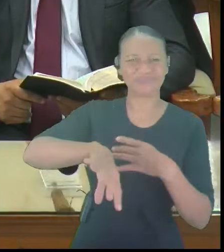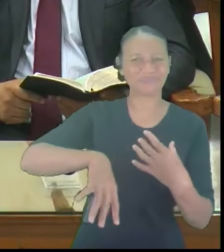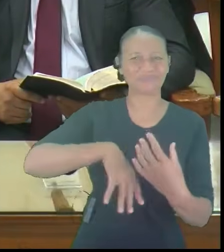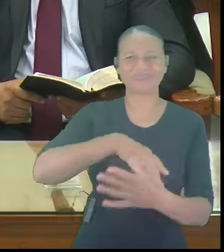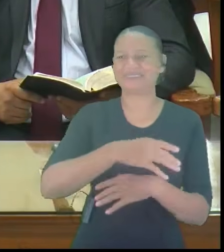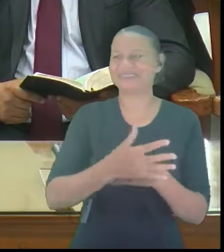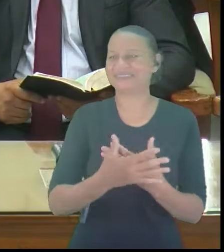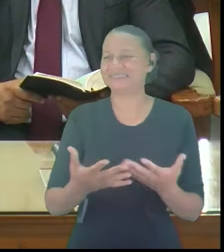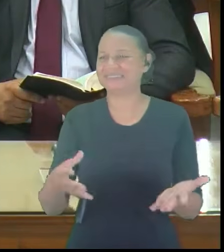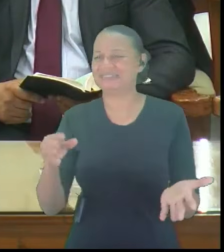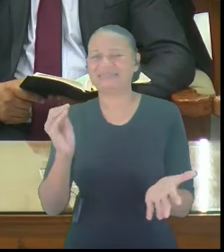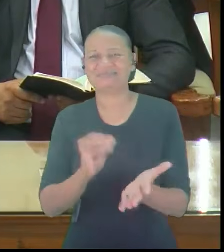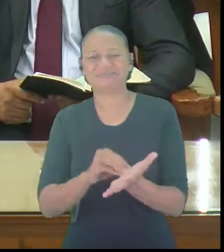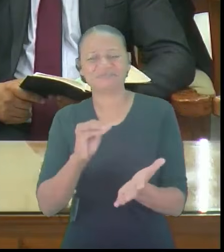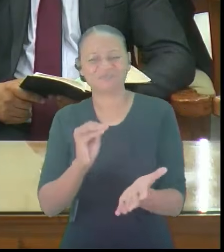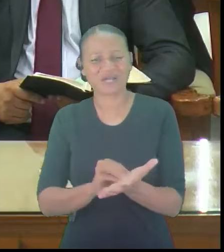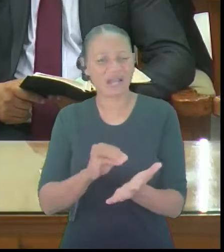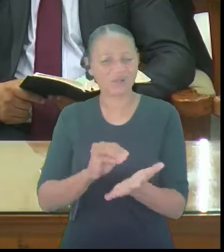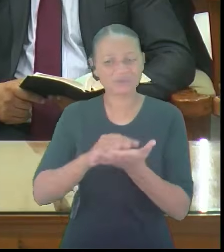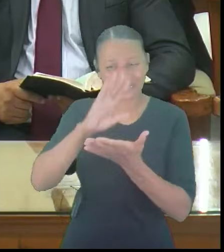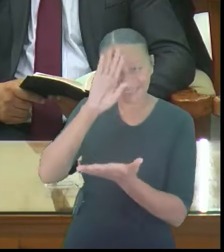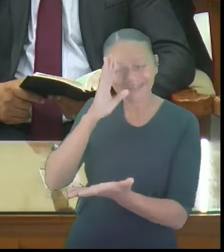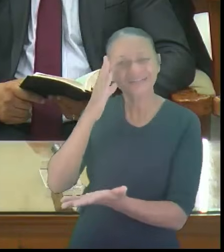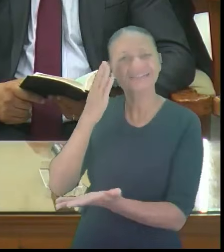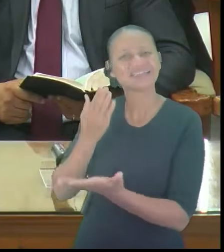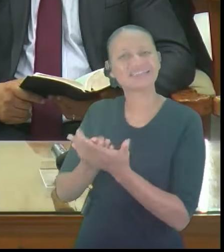de falta de credibilidade.